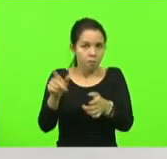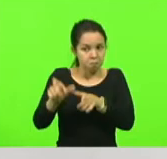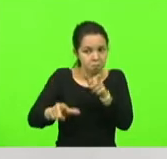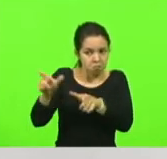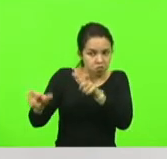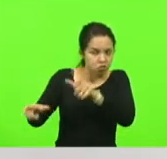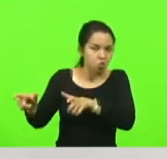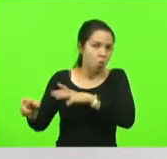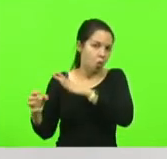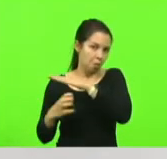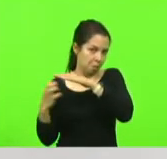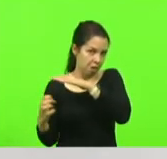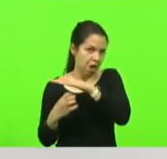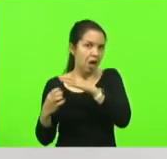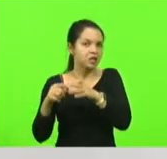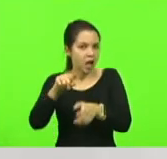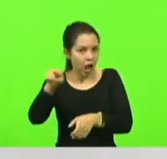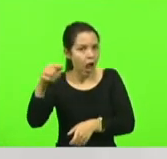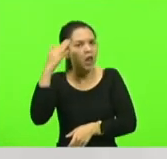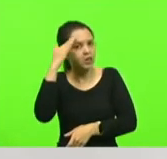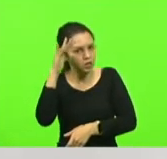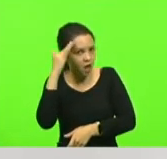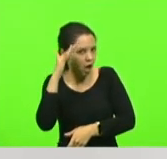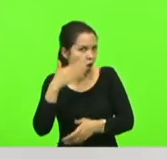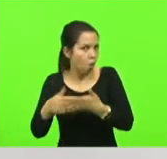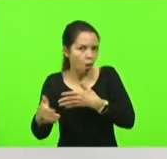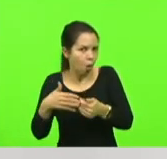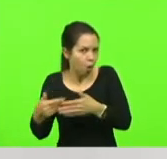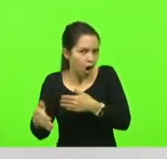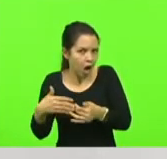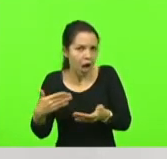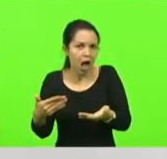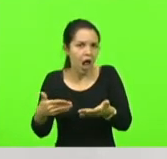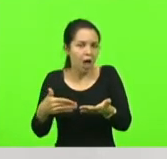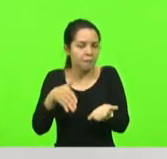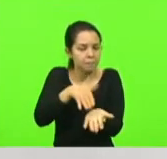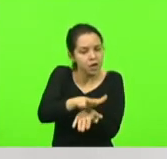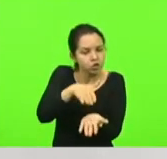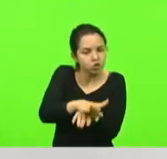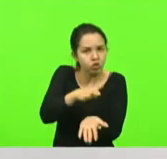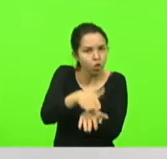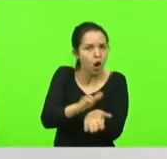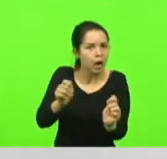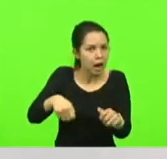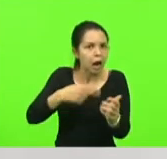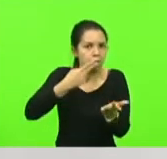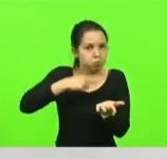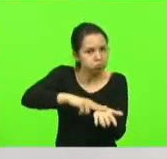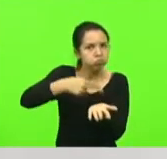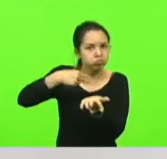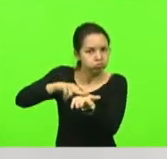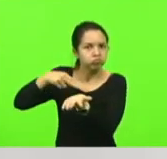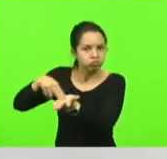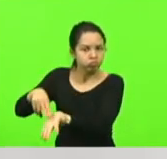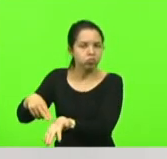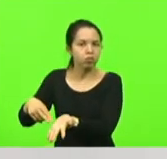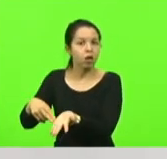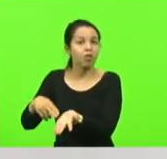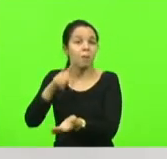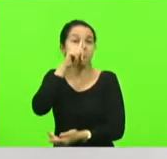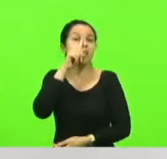entendem, em qualquer impressora, em fundo de quintal, o risco, então, é que realmente